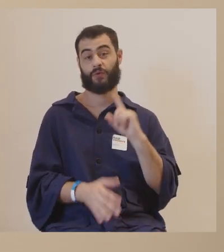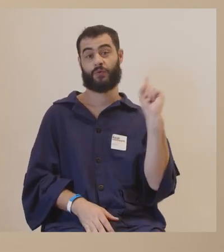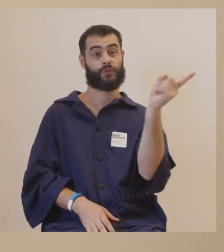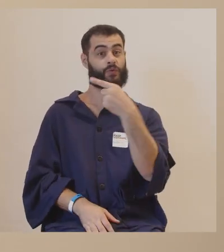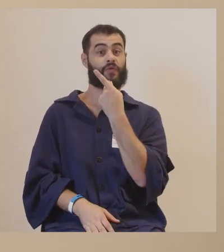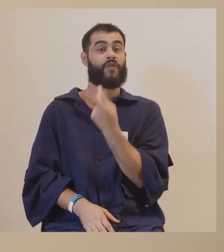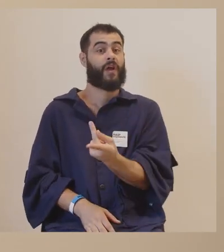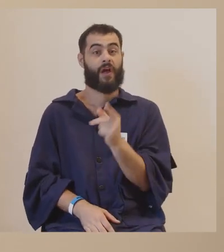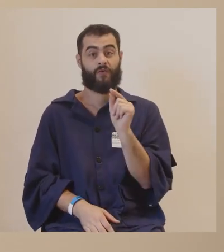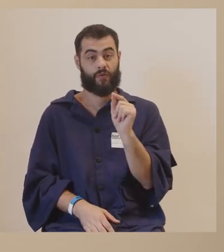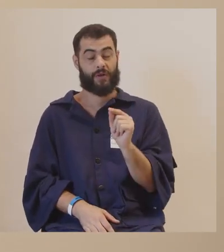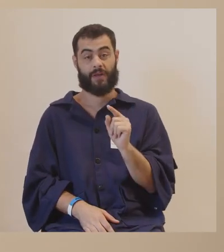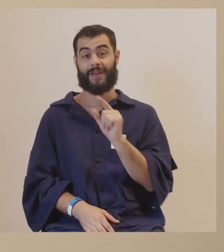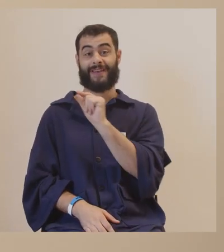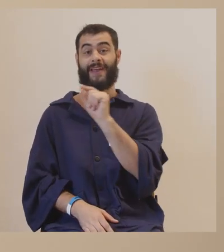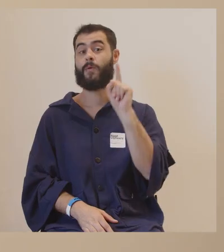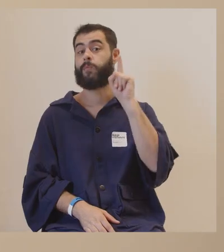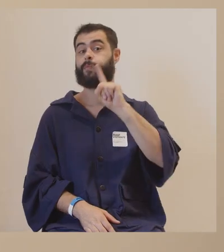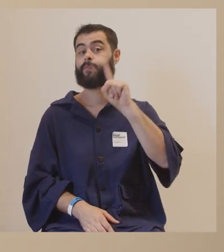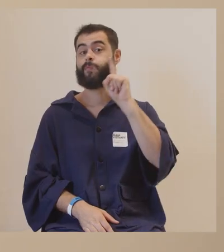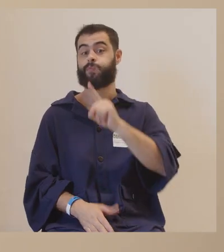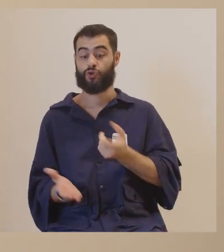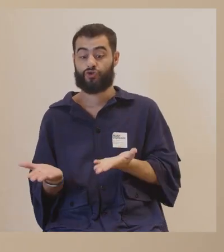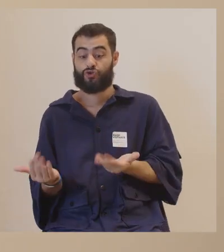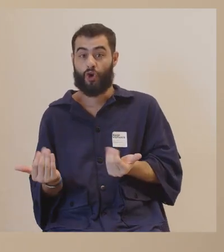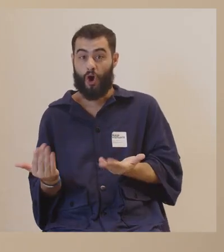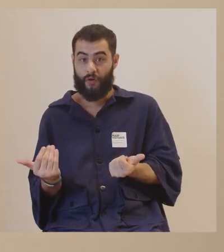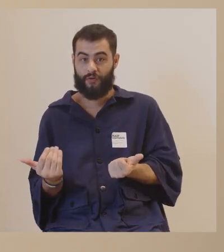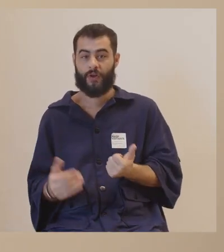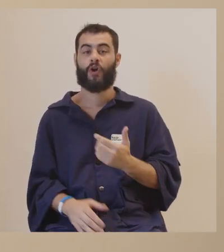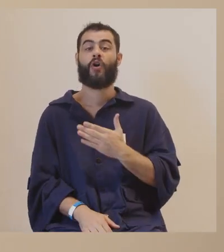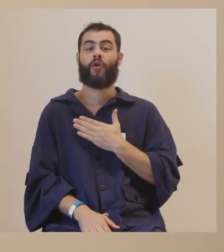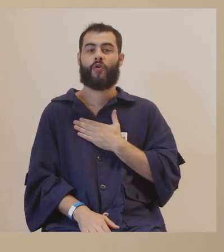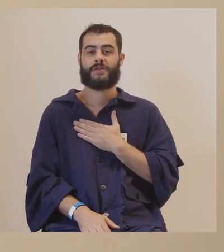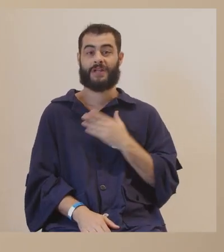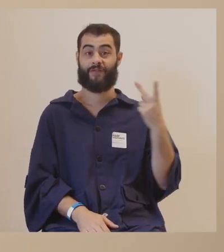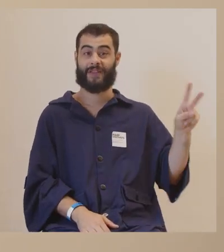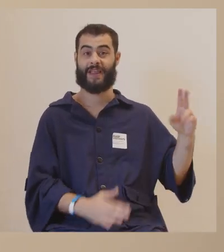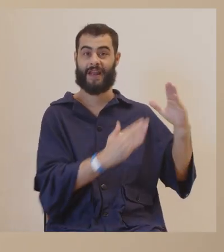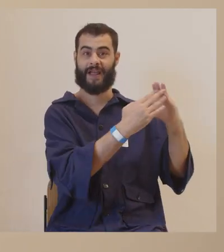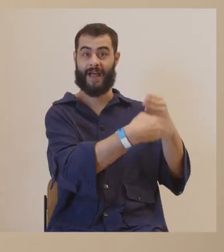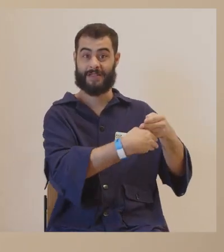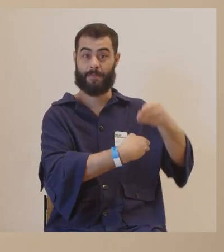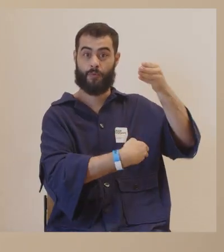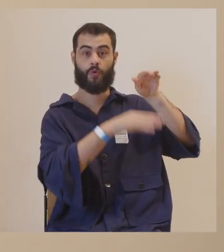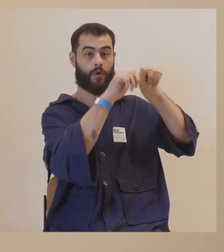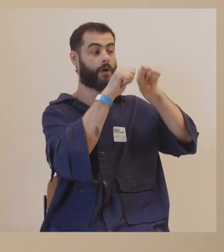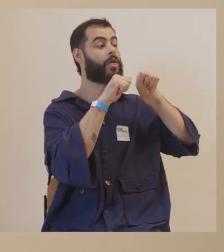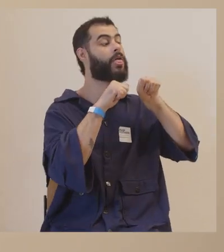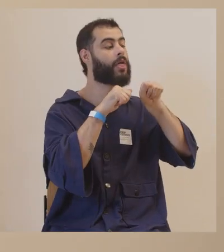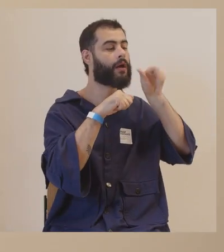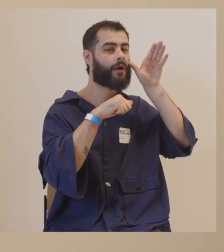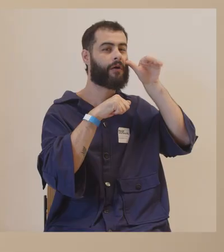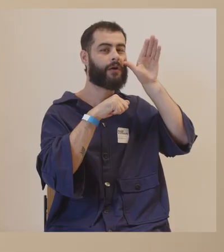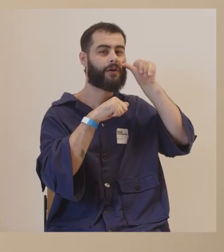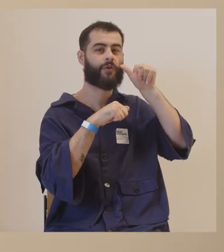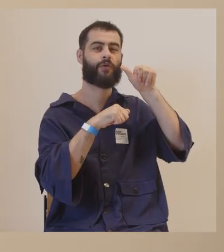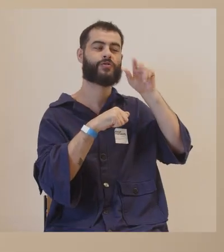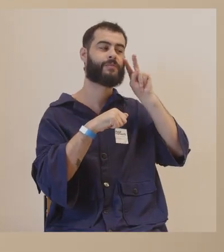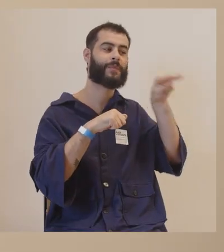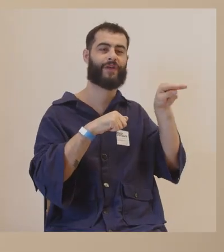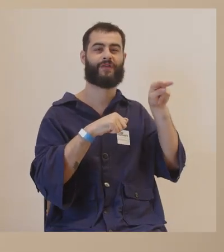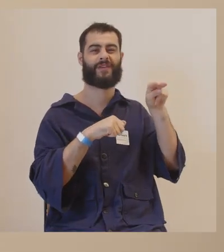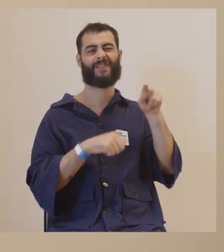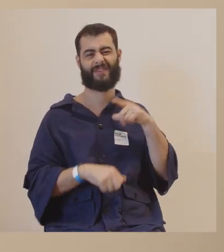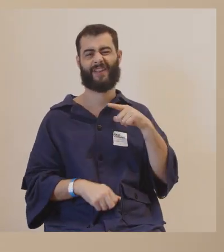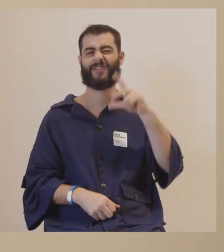pintores americanos, enfim, subiam o muro da propriedade dele em Giverny, ficavam espiando ele de longe. Tem essas